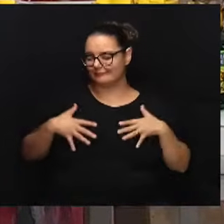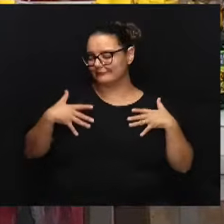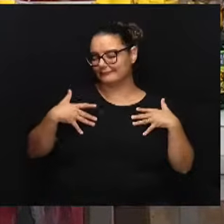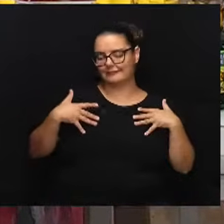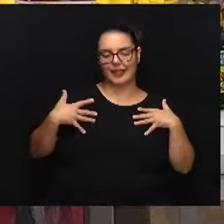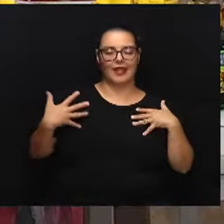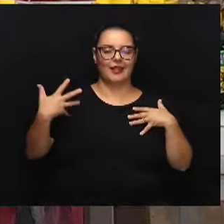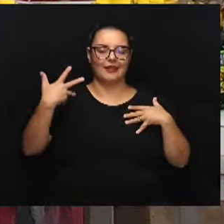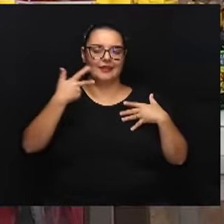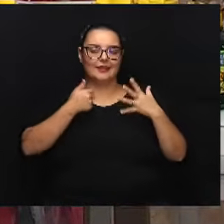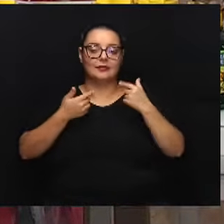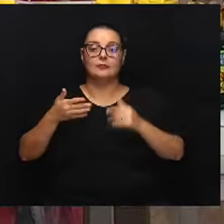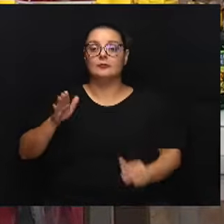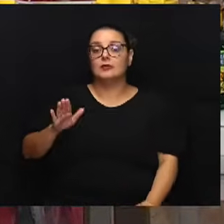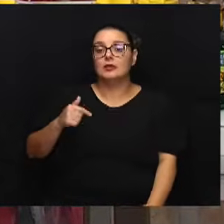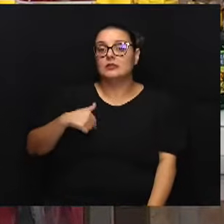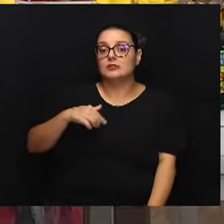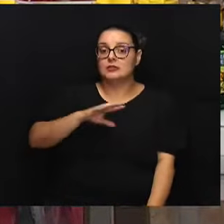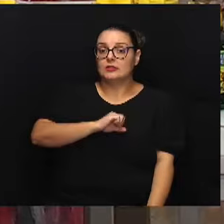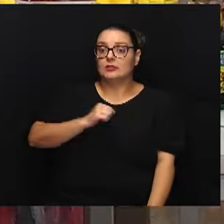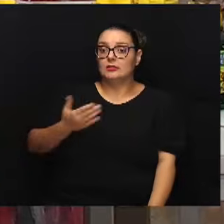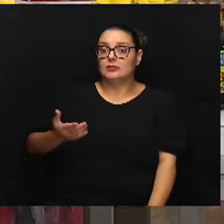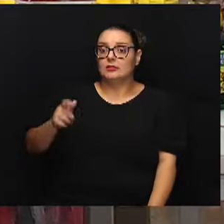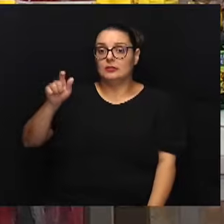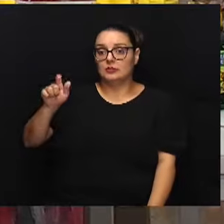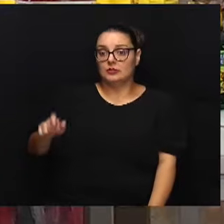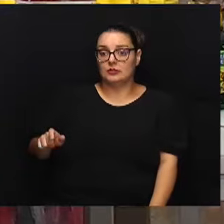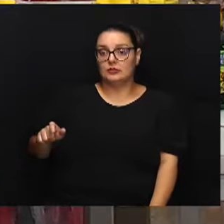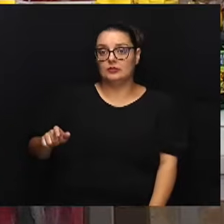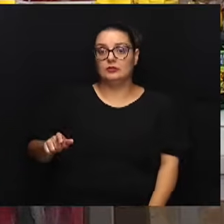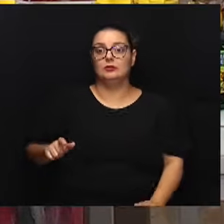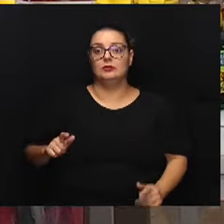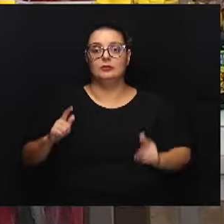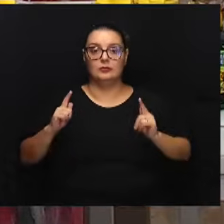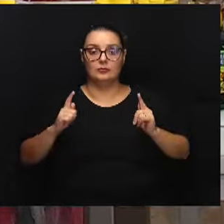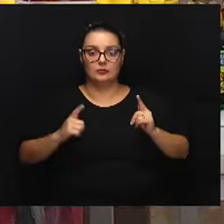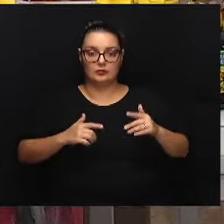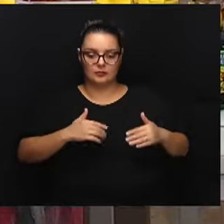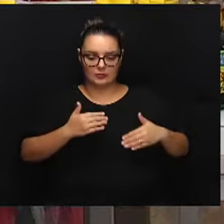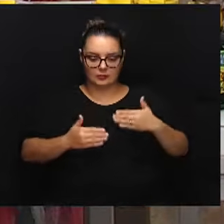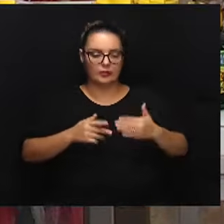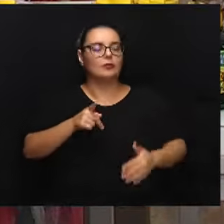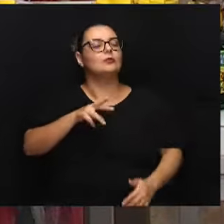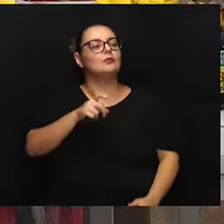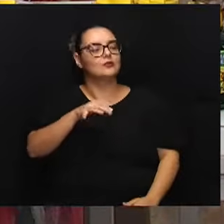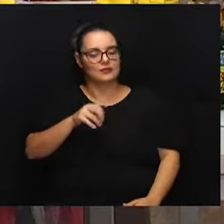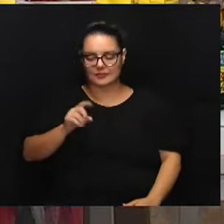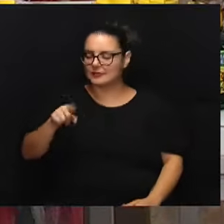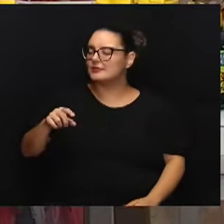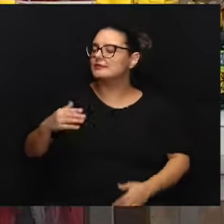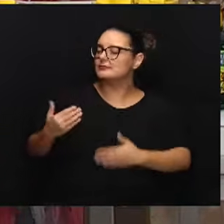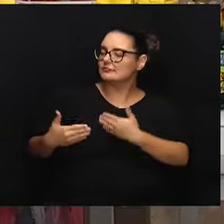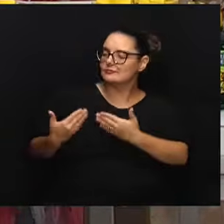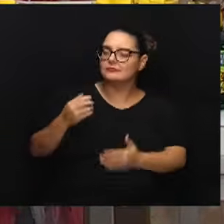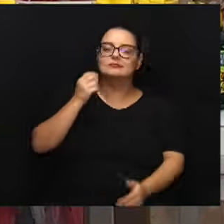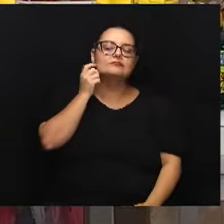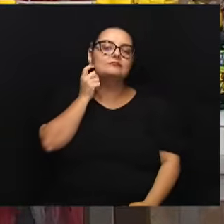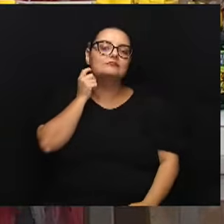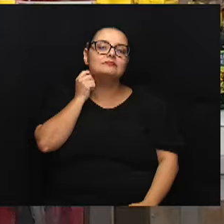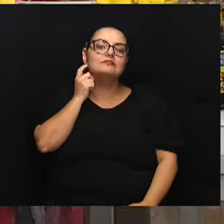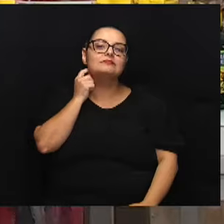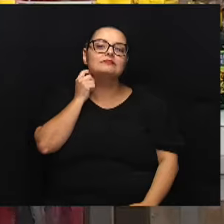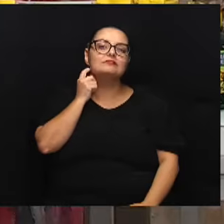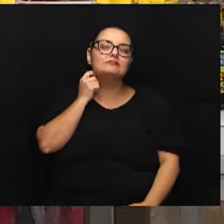lindo. Mas eu gosto muito mais quando a pessoa está curtindo o percurso, o processo, sabe? Eu não sei, eu